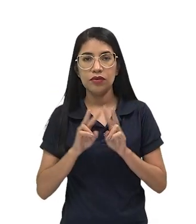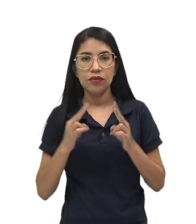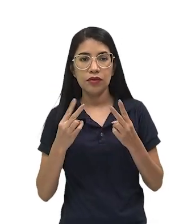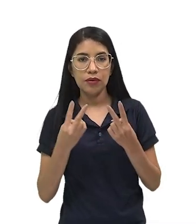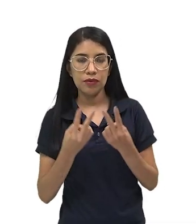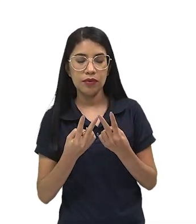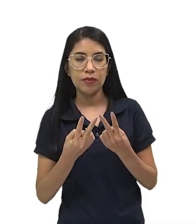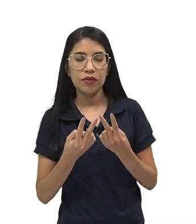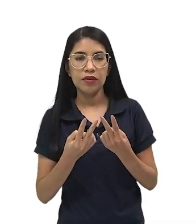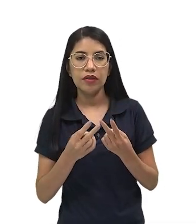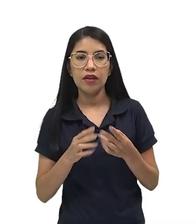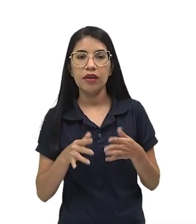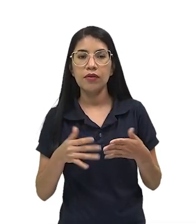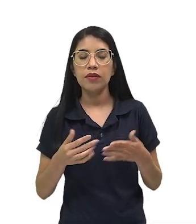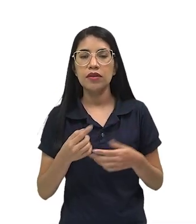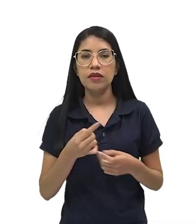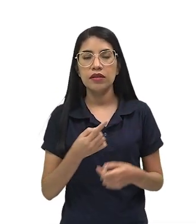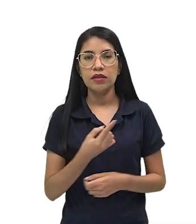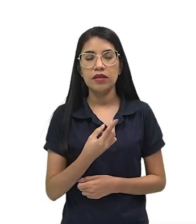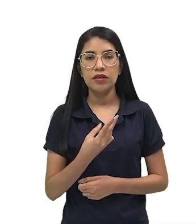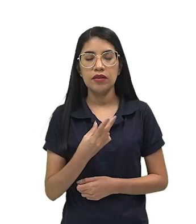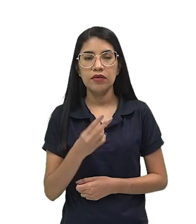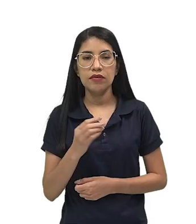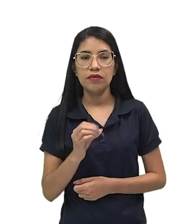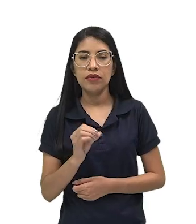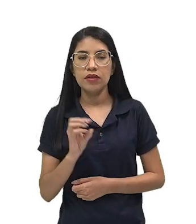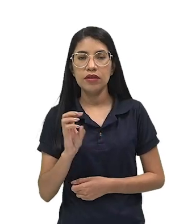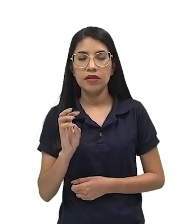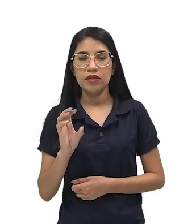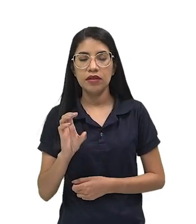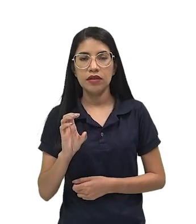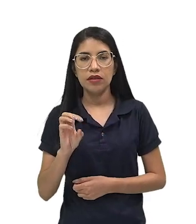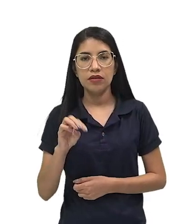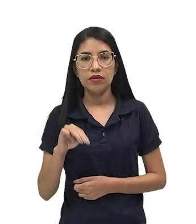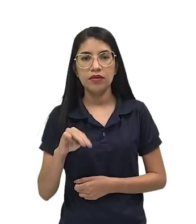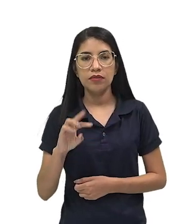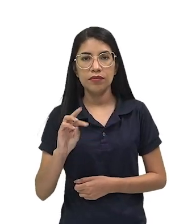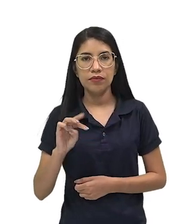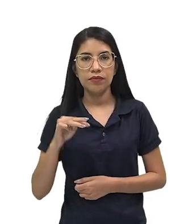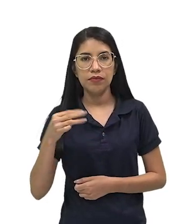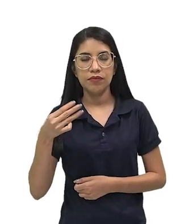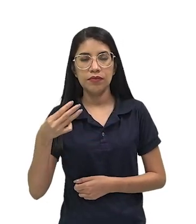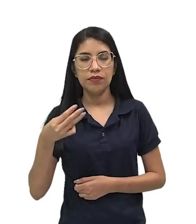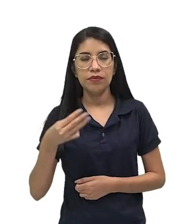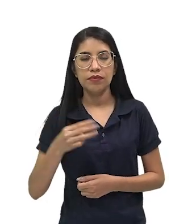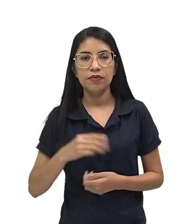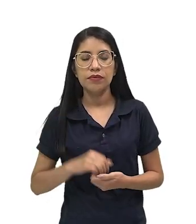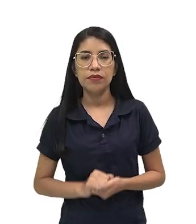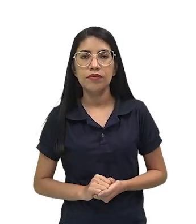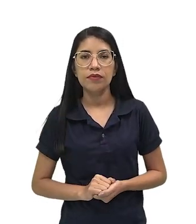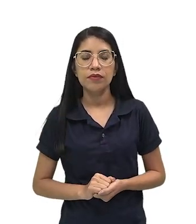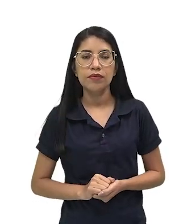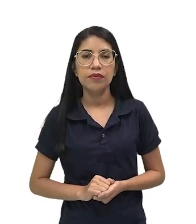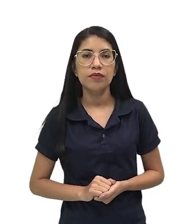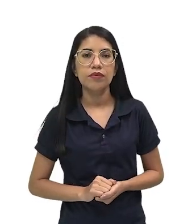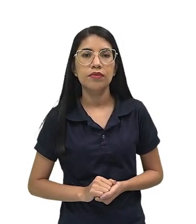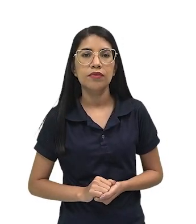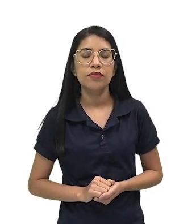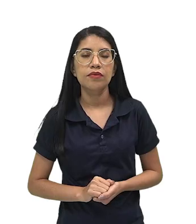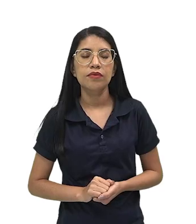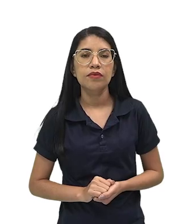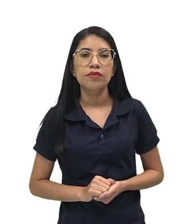conheço o volume do cilindro já, ó. O volume do cilindro é 120 metros